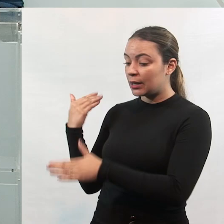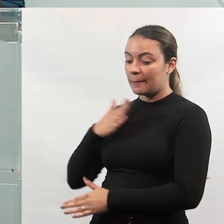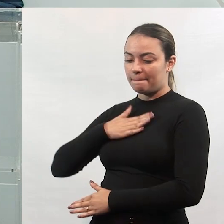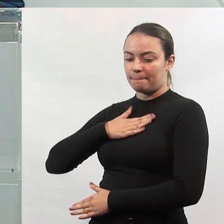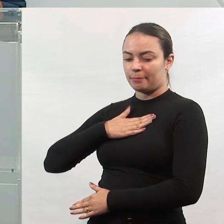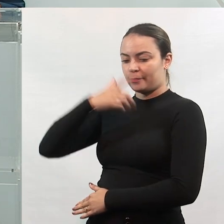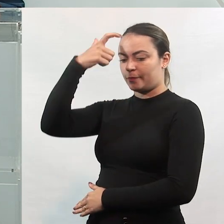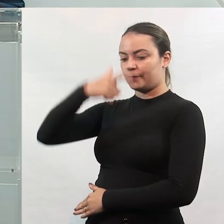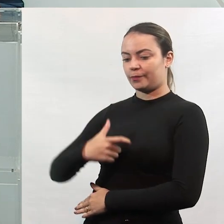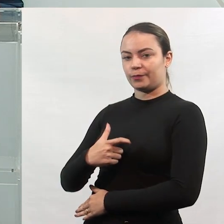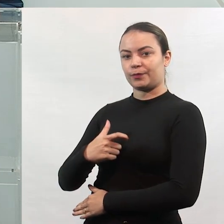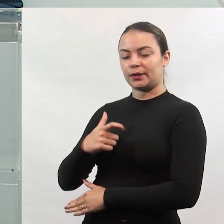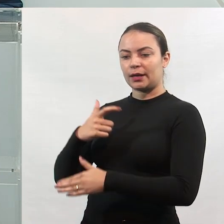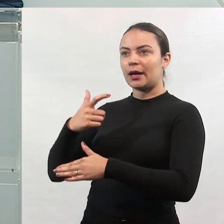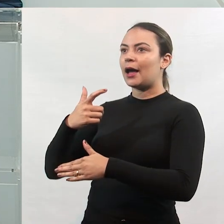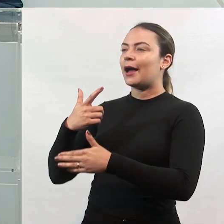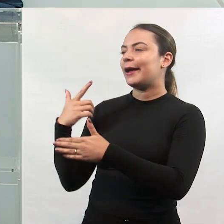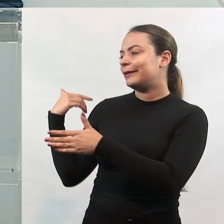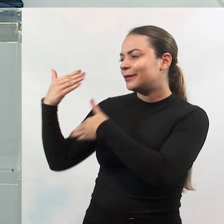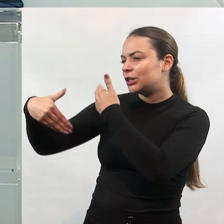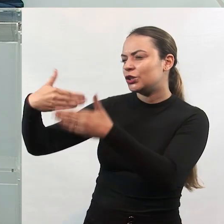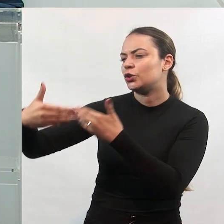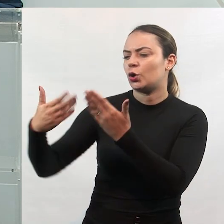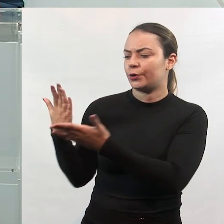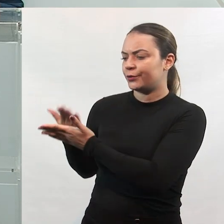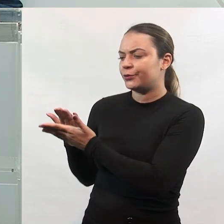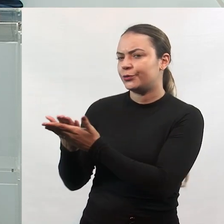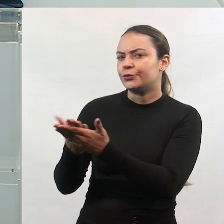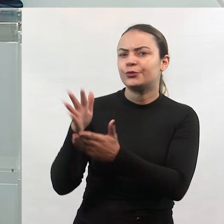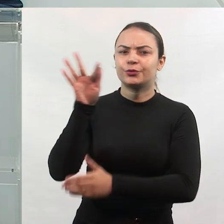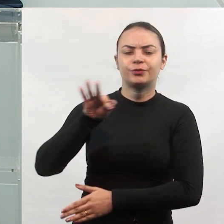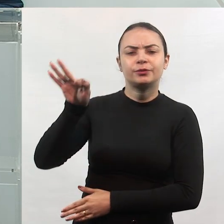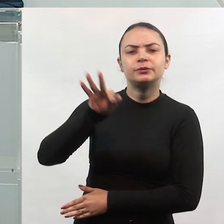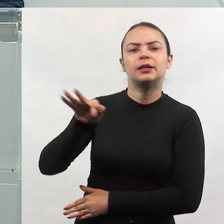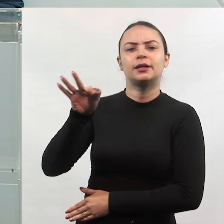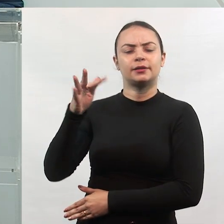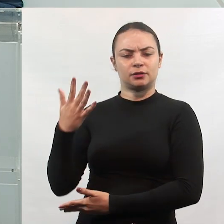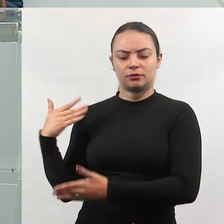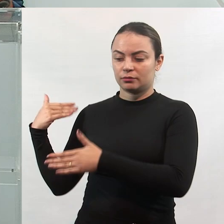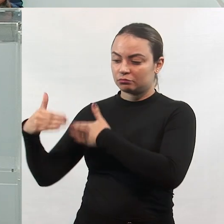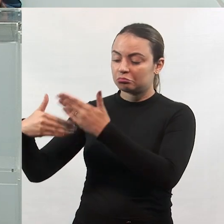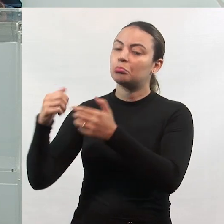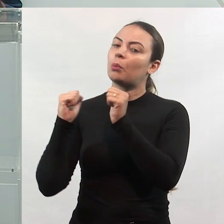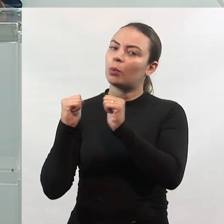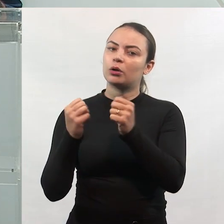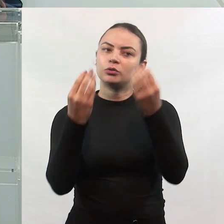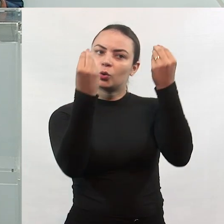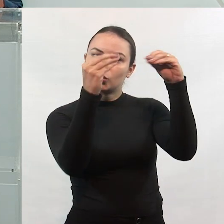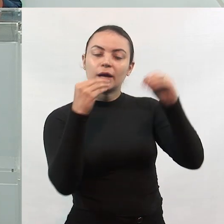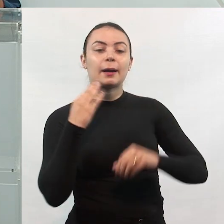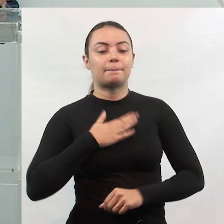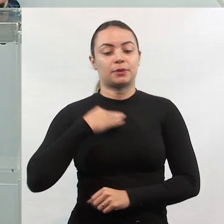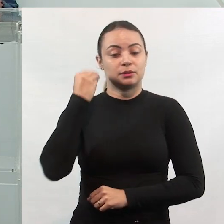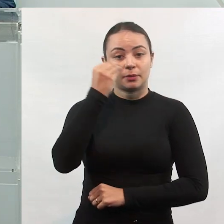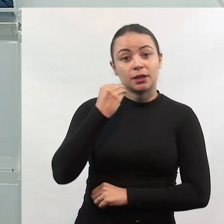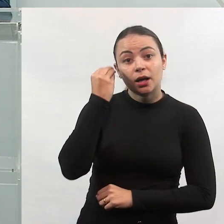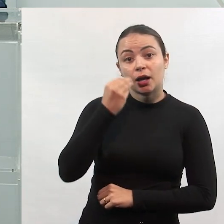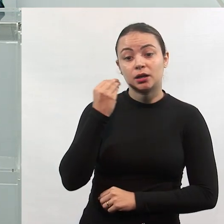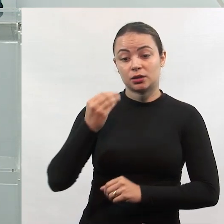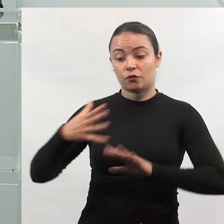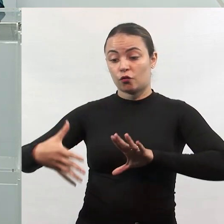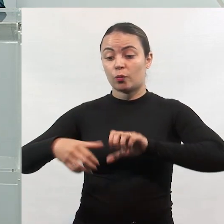assunto, trabalhos anteriores já desenvolvidos, né? Publicações anteriores que já tratam sobre isso e que precisam